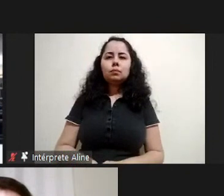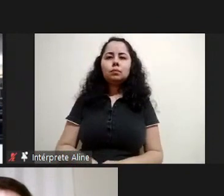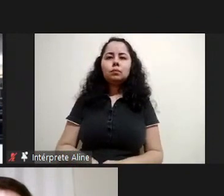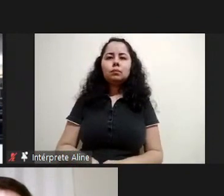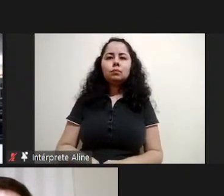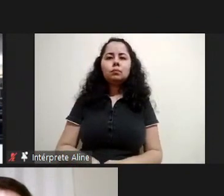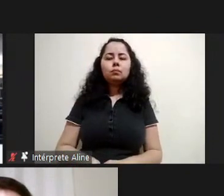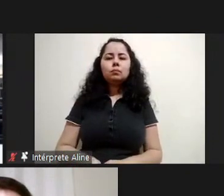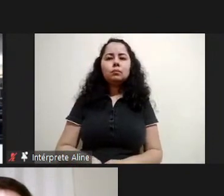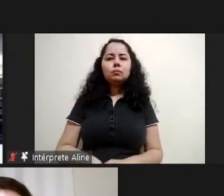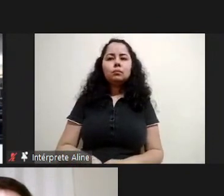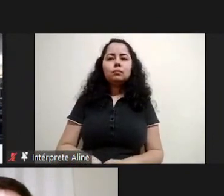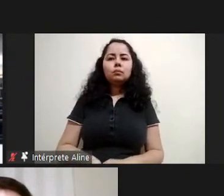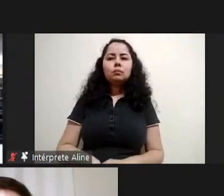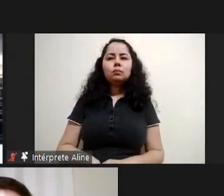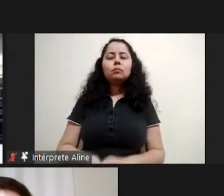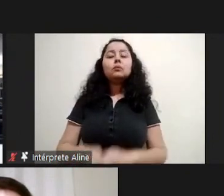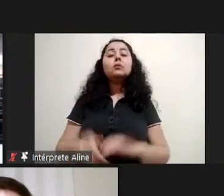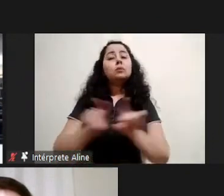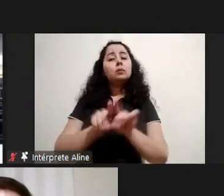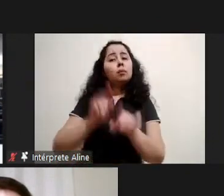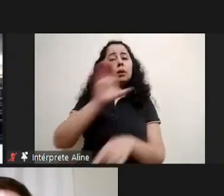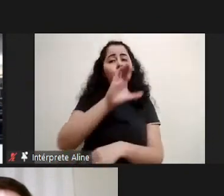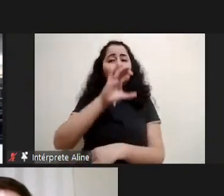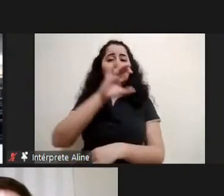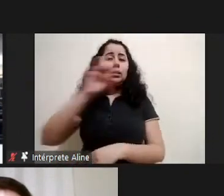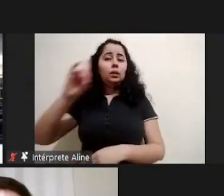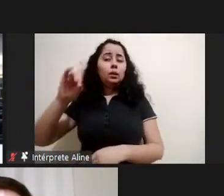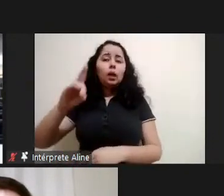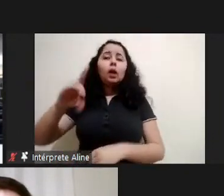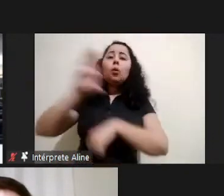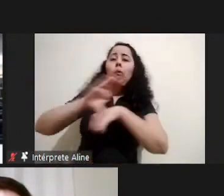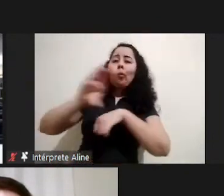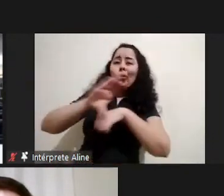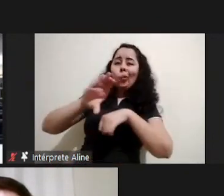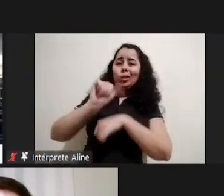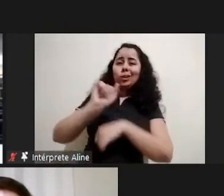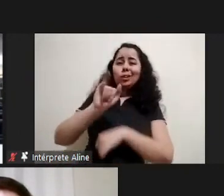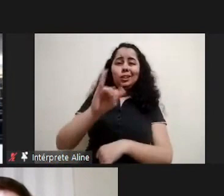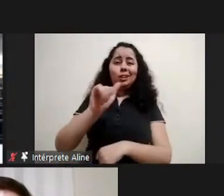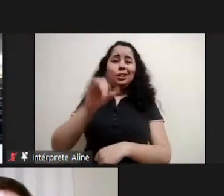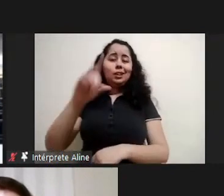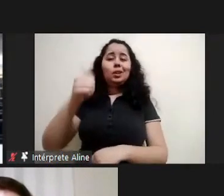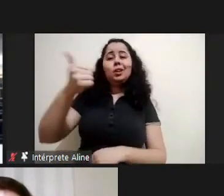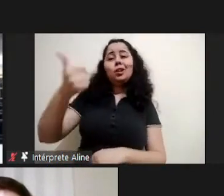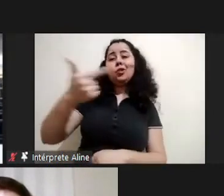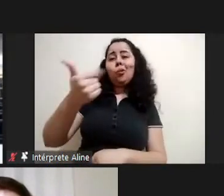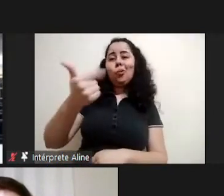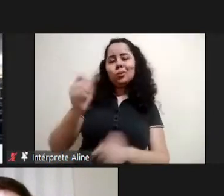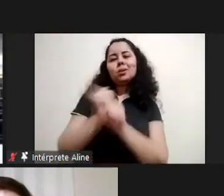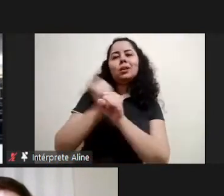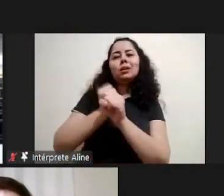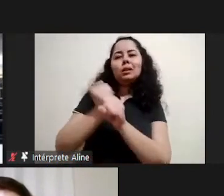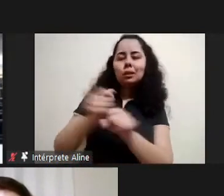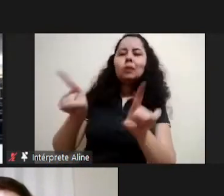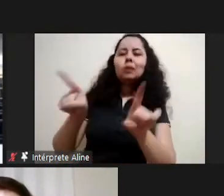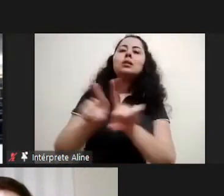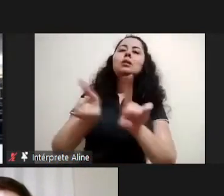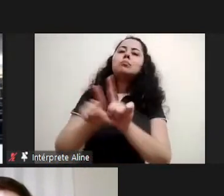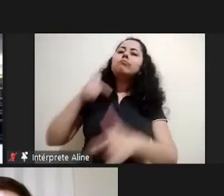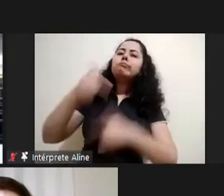Além de coordenar o curso por 12 anos consecutivos, atua ministrando as disciplinas de desenho geométrico e linguagem